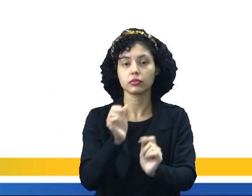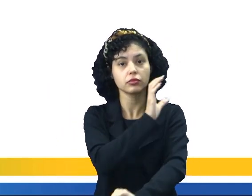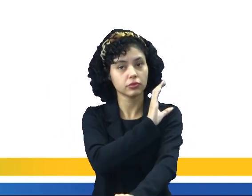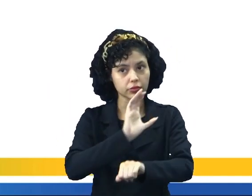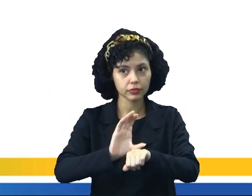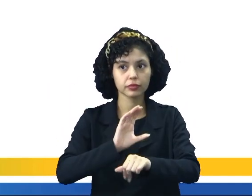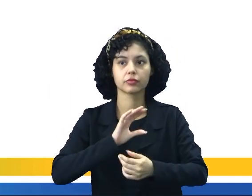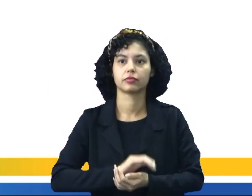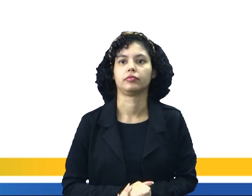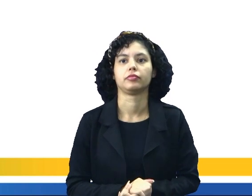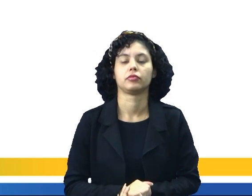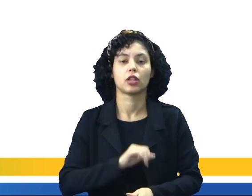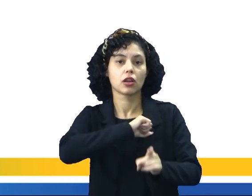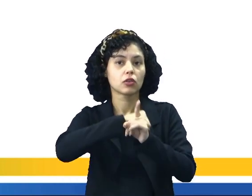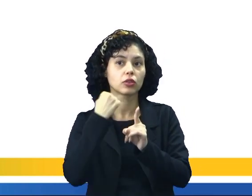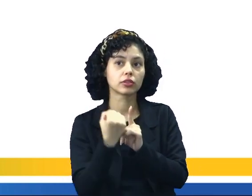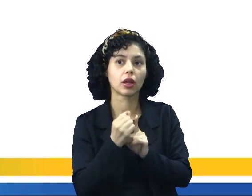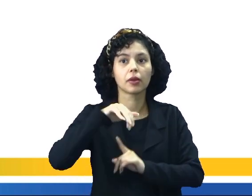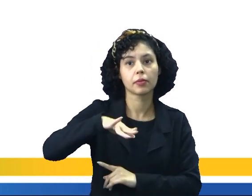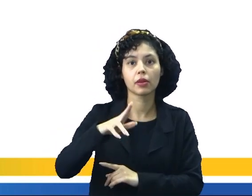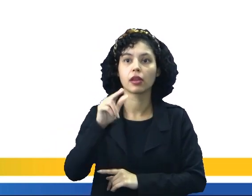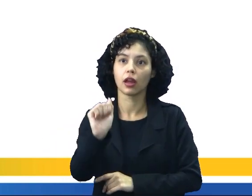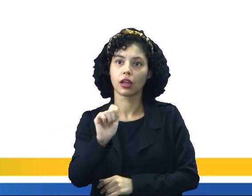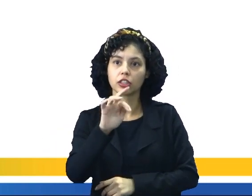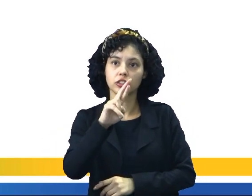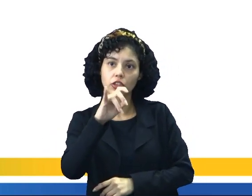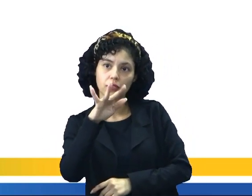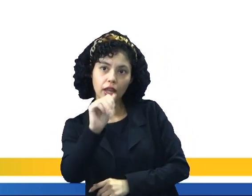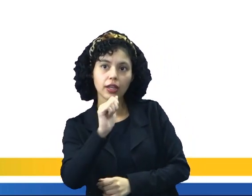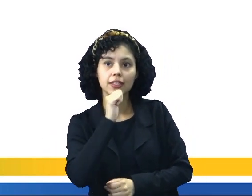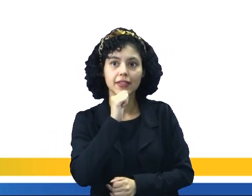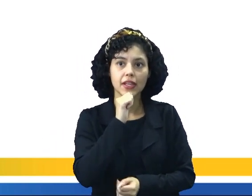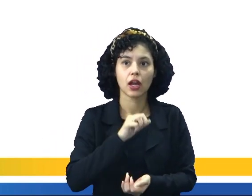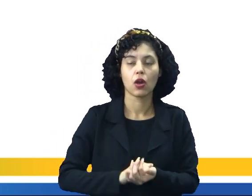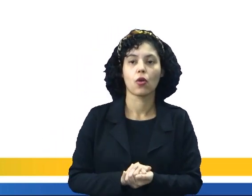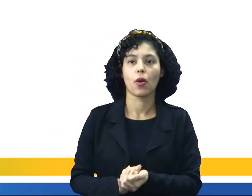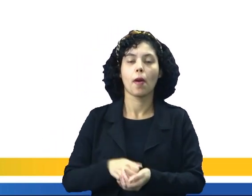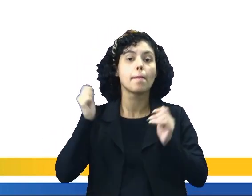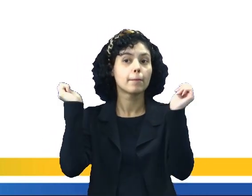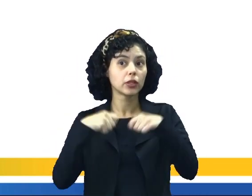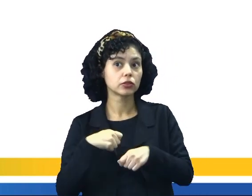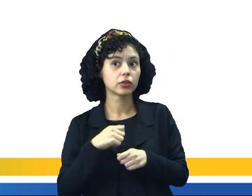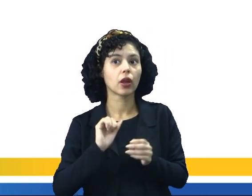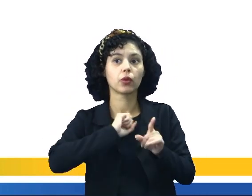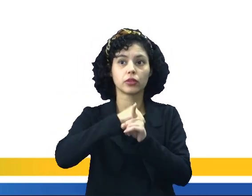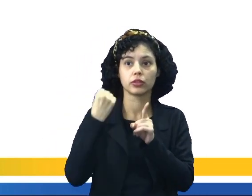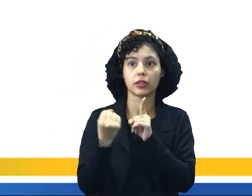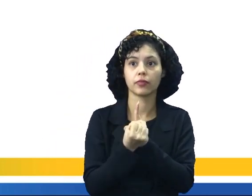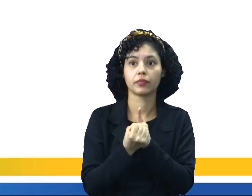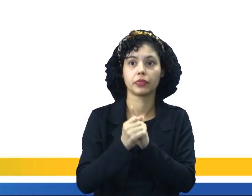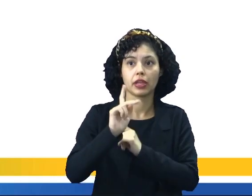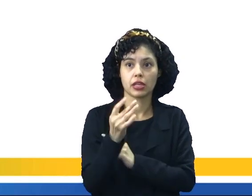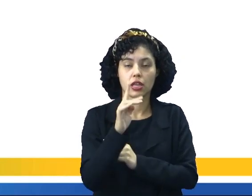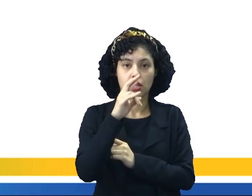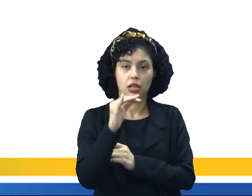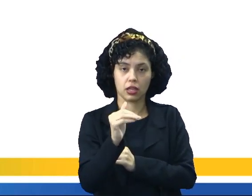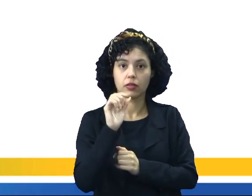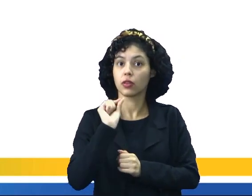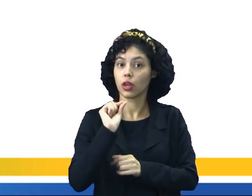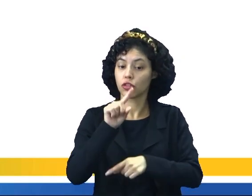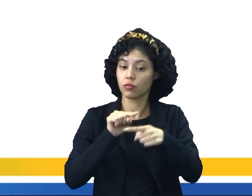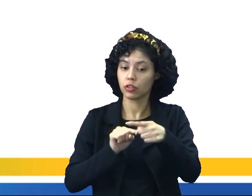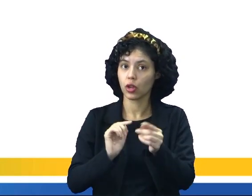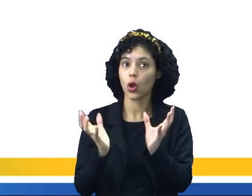A sociedade e cultura. A sociedade maia era estratificada. Os maias possuíam uma sociedade hierarquizada, isso